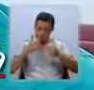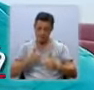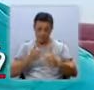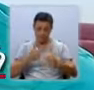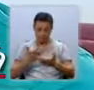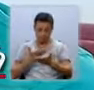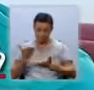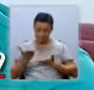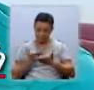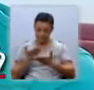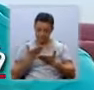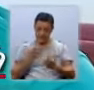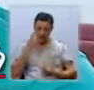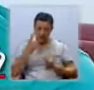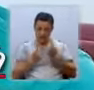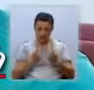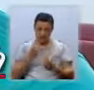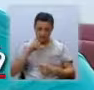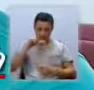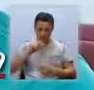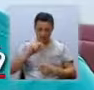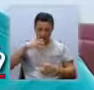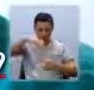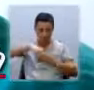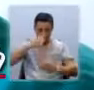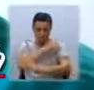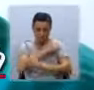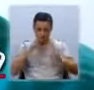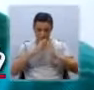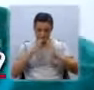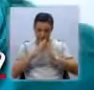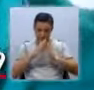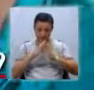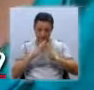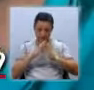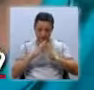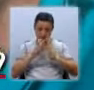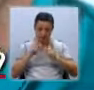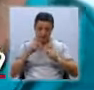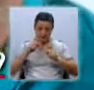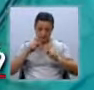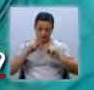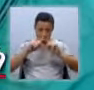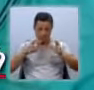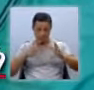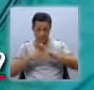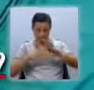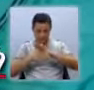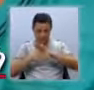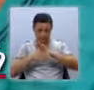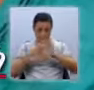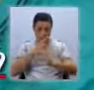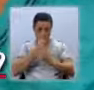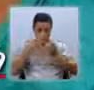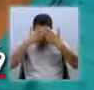então acaba que que a cobrança também dentro de casa é muito maior Léo joga na frente marca mais golos e por isso não há